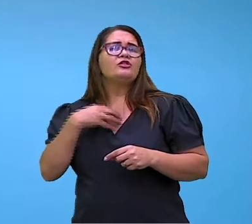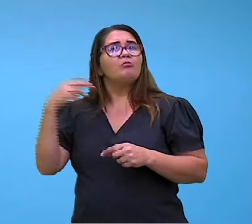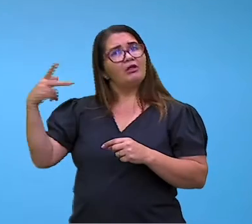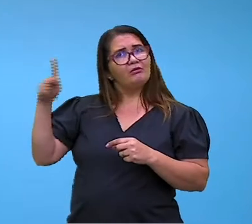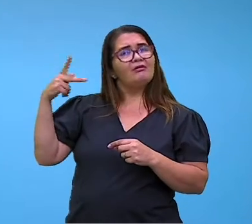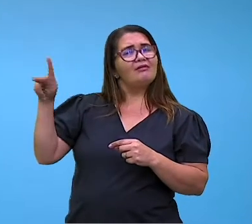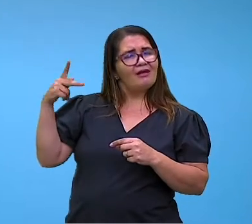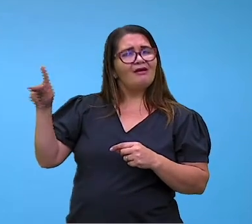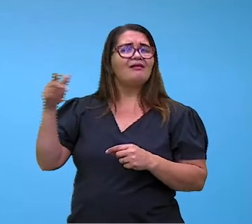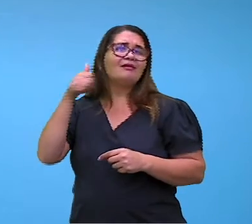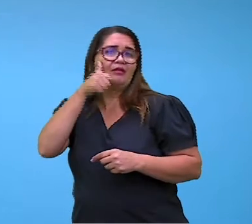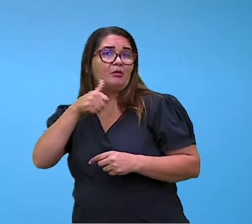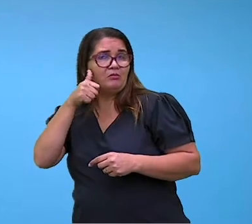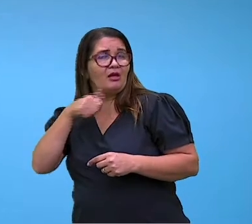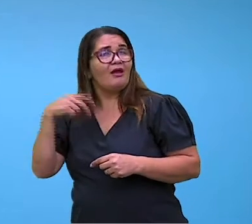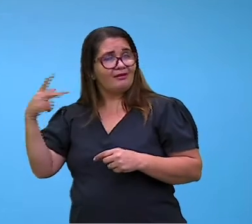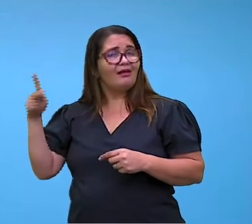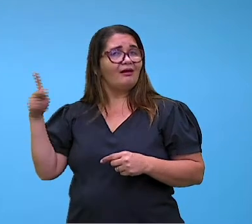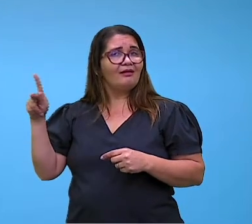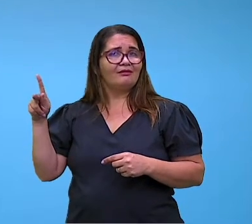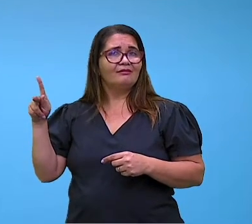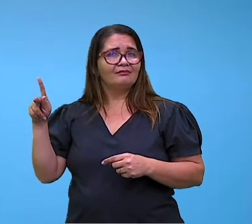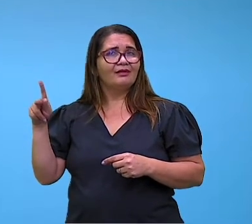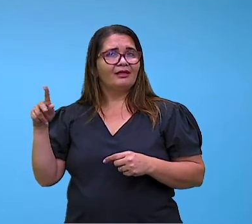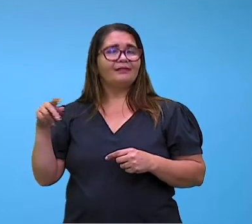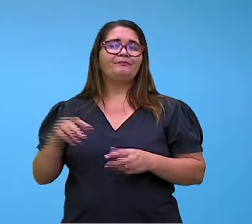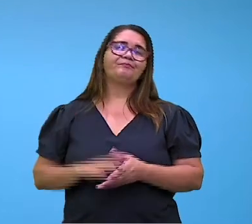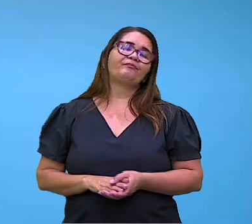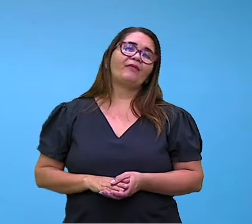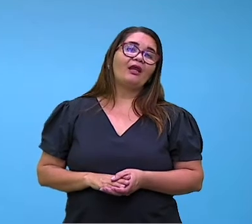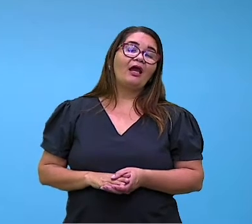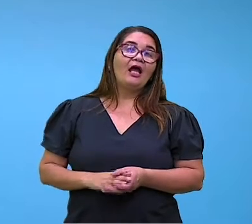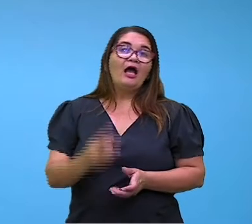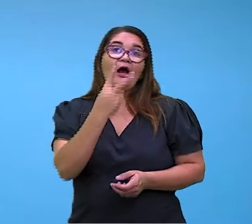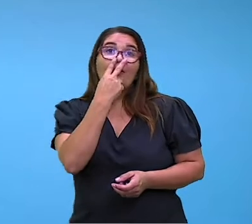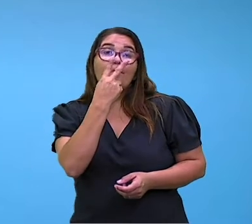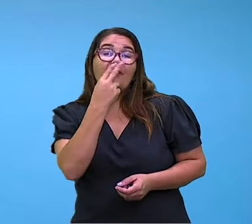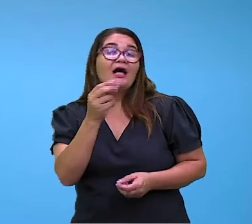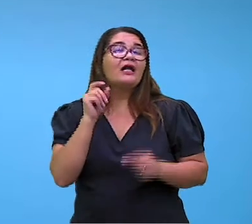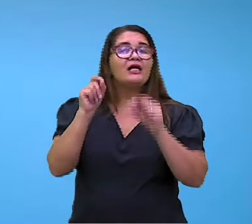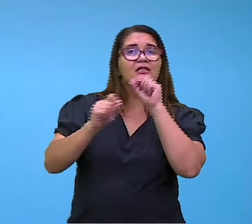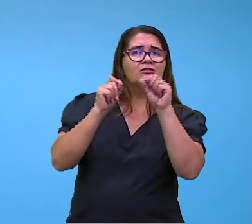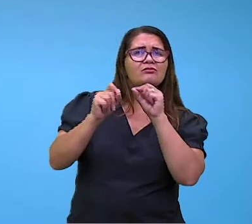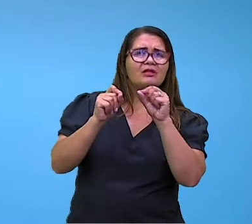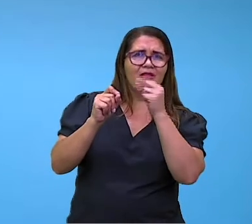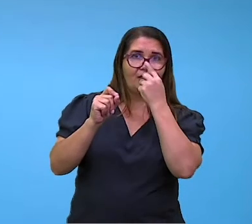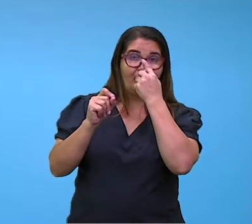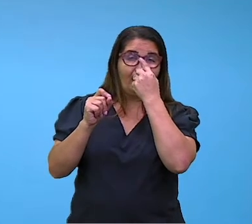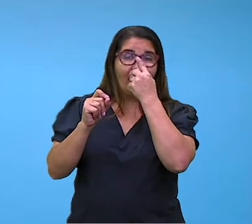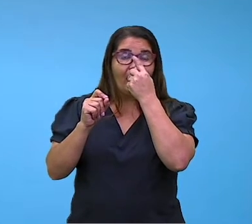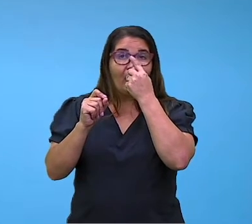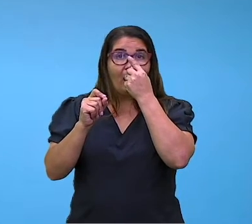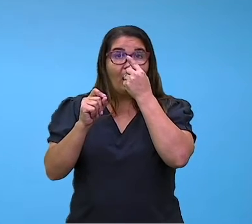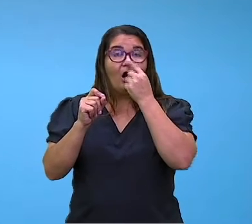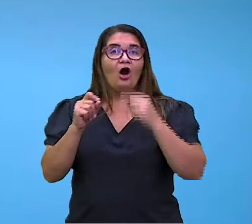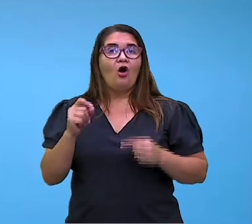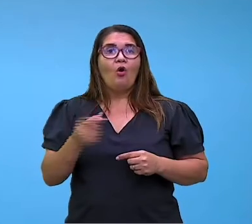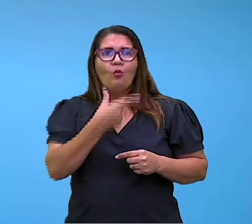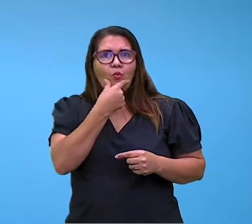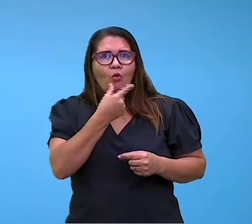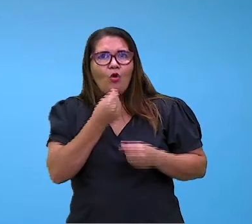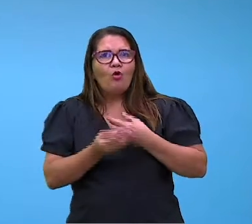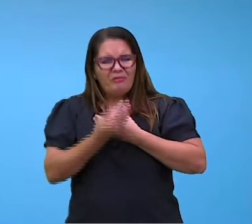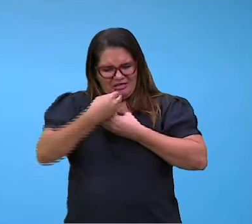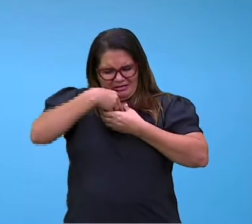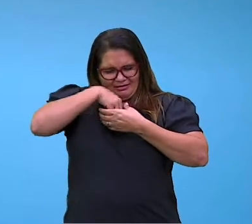ali questionando para si mesmo o que de fato faz a pessoa feliz. Será que a gente tem uma pessoa